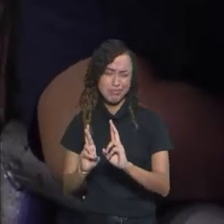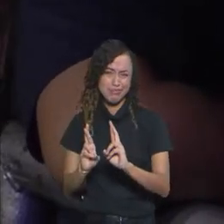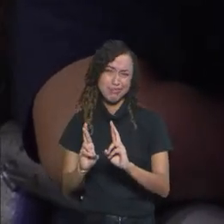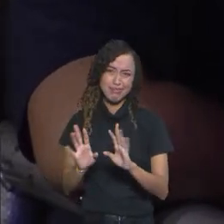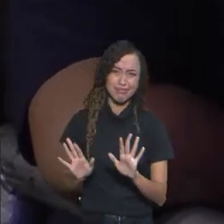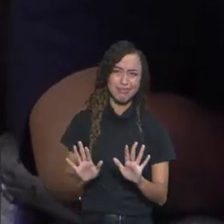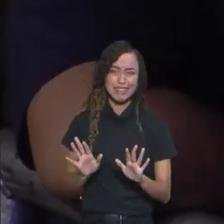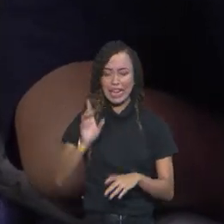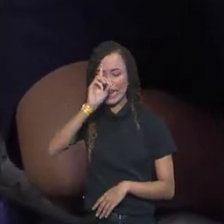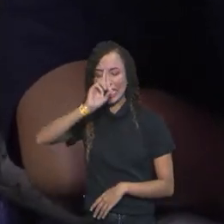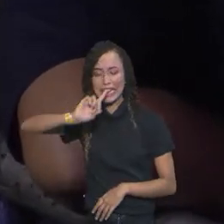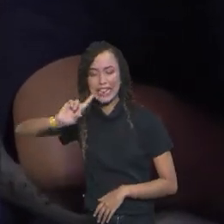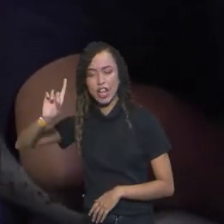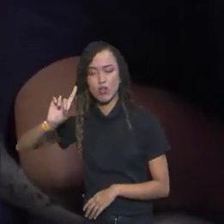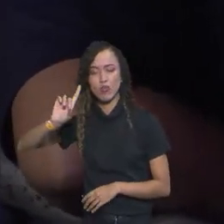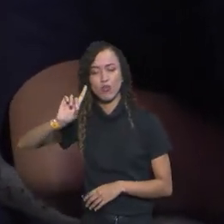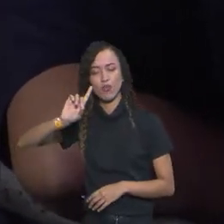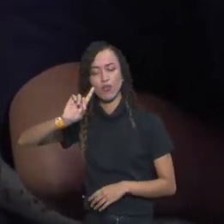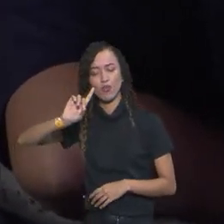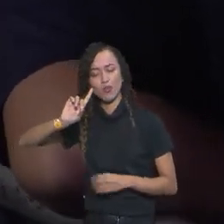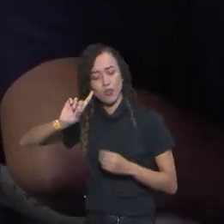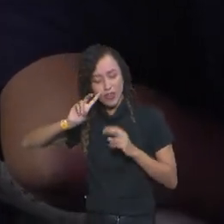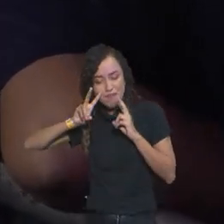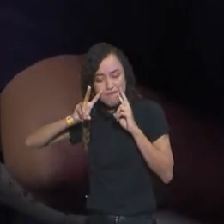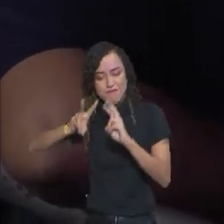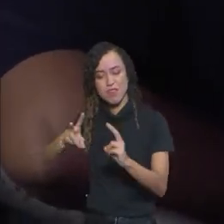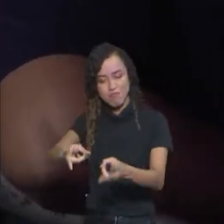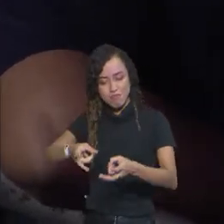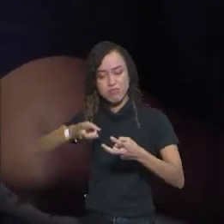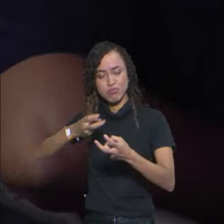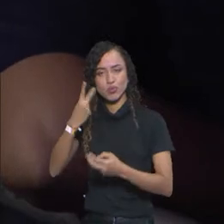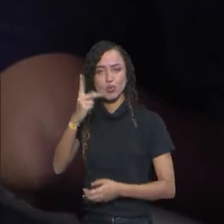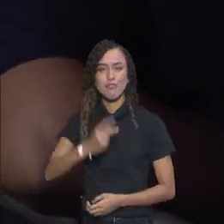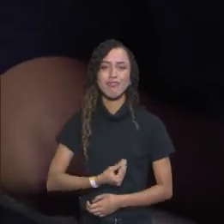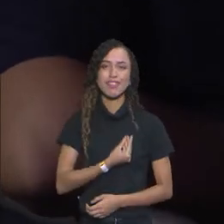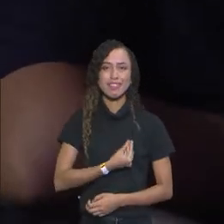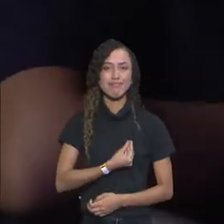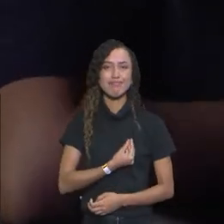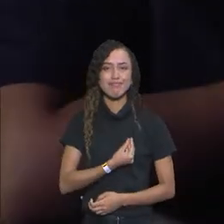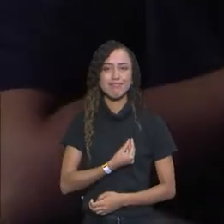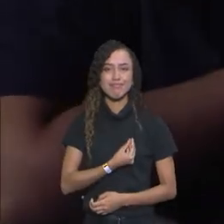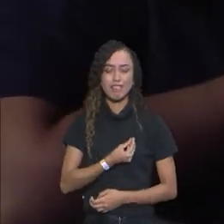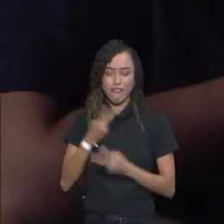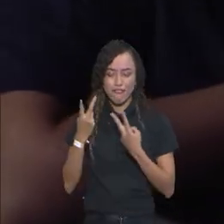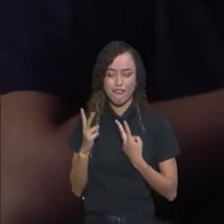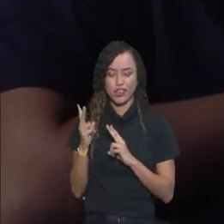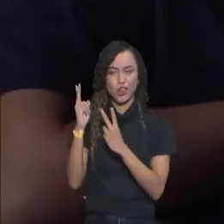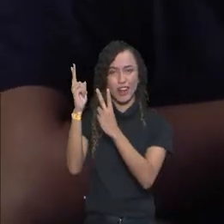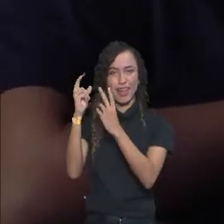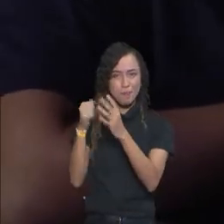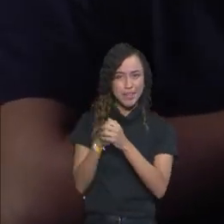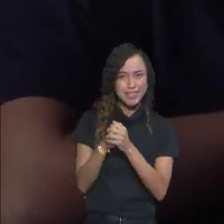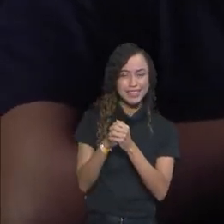Deus vai ouvir e vai alcançar a tua vida e trazer Vitória para você amém